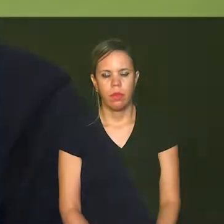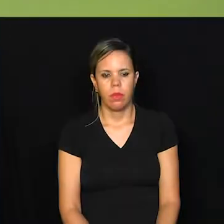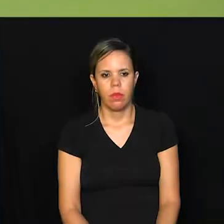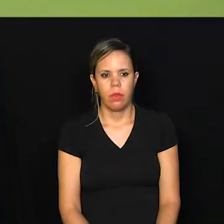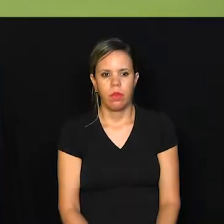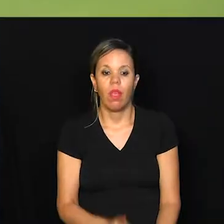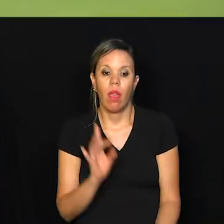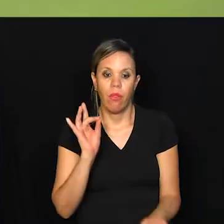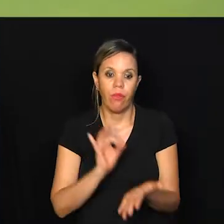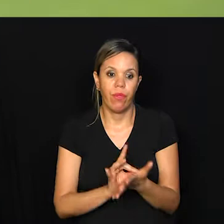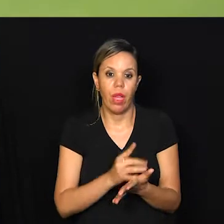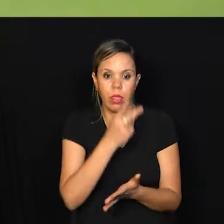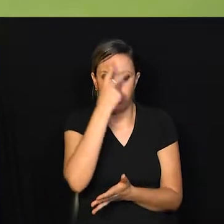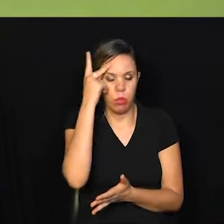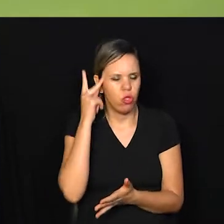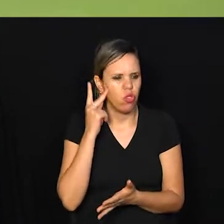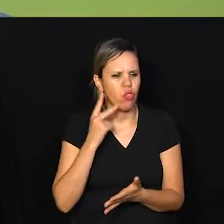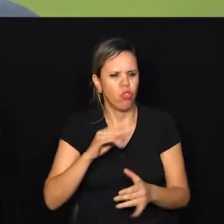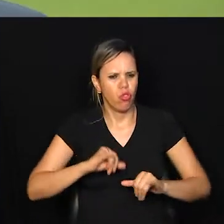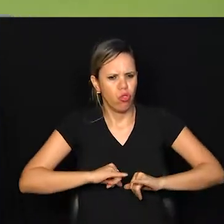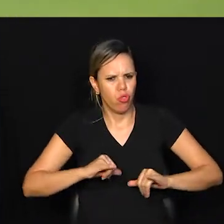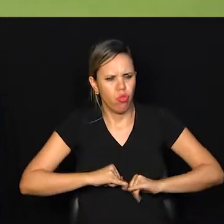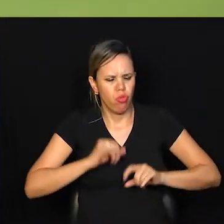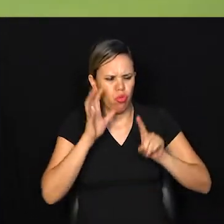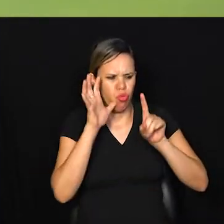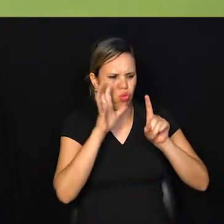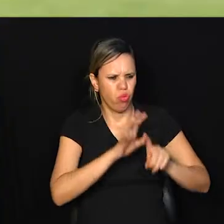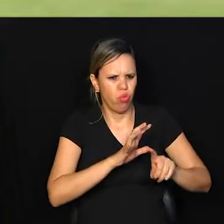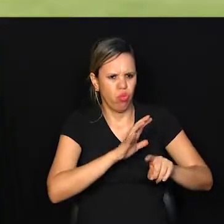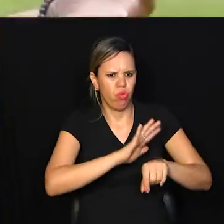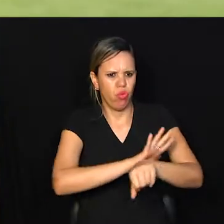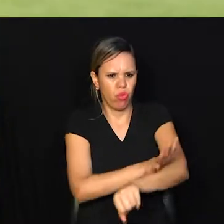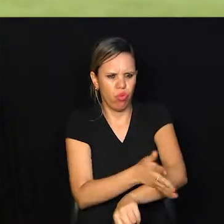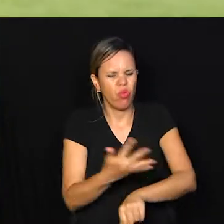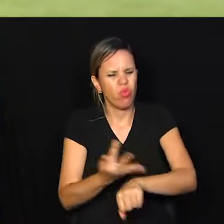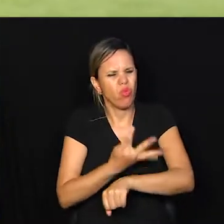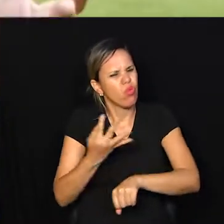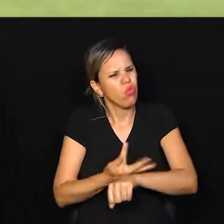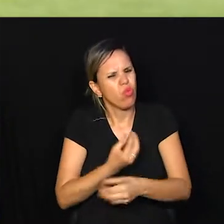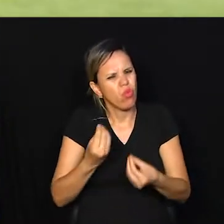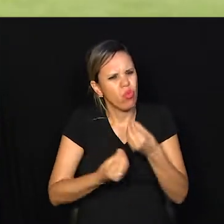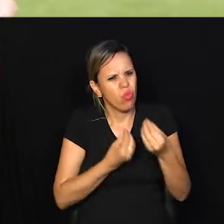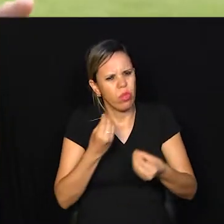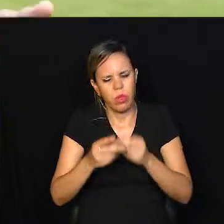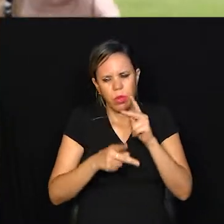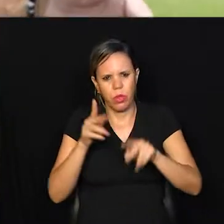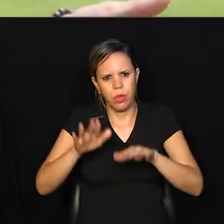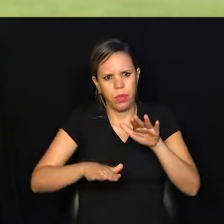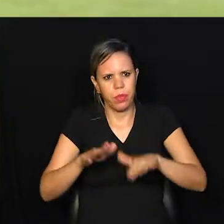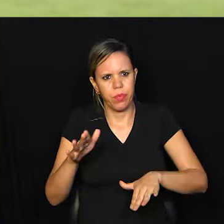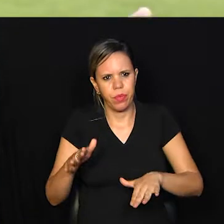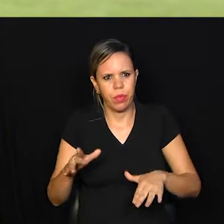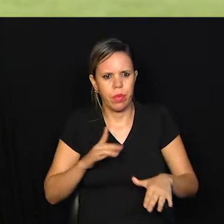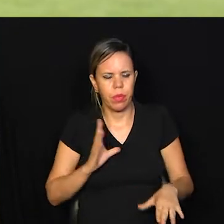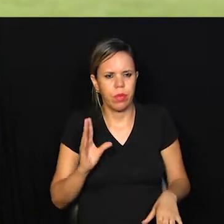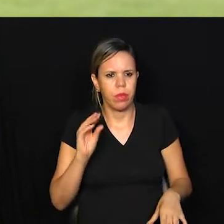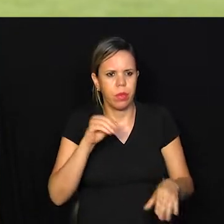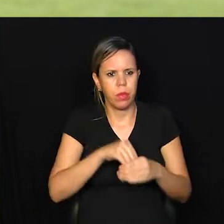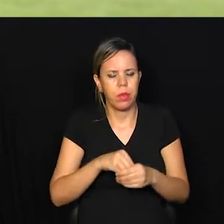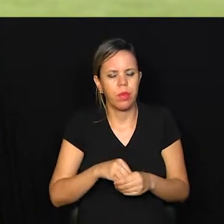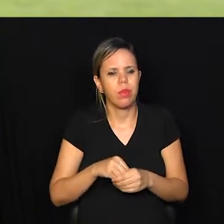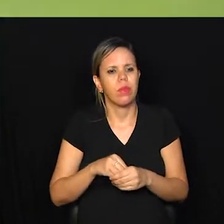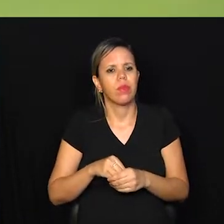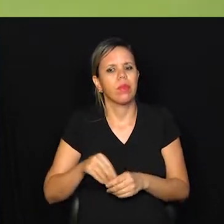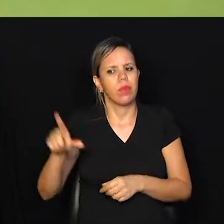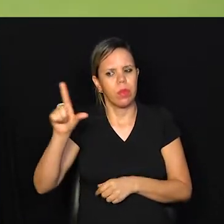É fato, as pessoas que são vítimas do racismo, elas buscam uma forma de sobreviver. Todos esses estereótipos que inclusive amparam na literatura, no